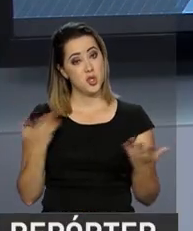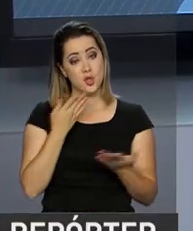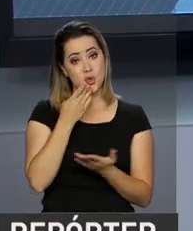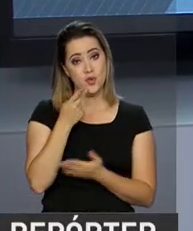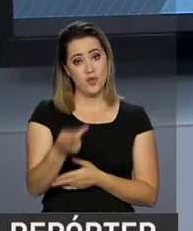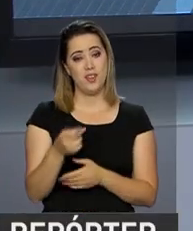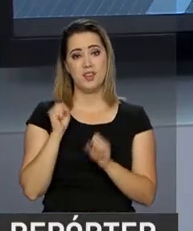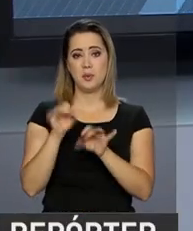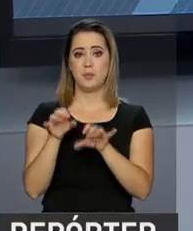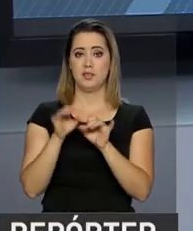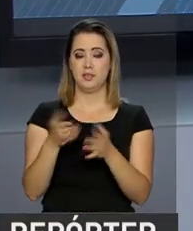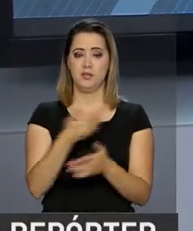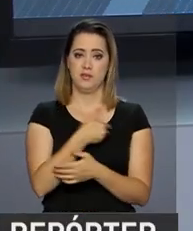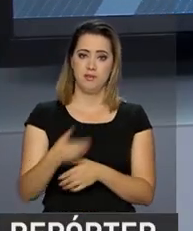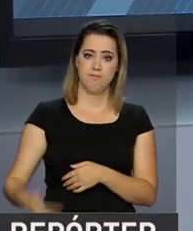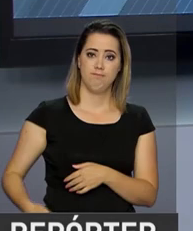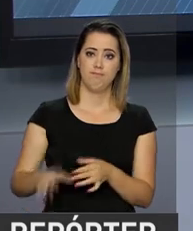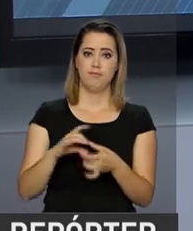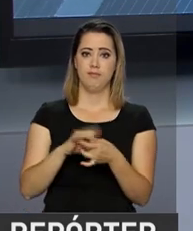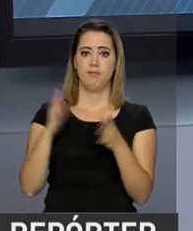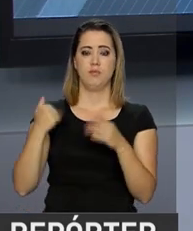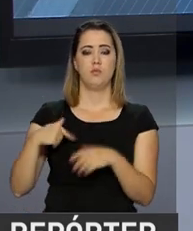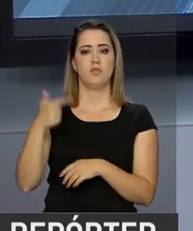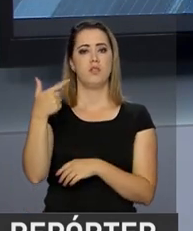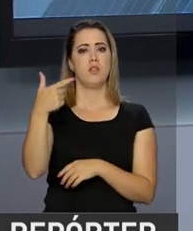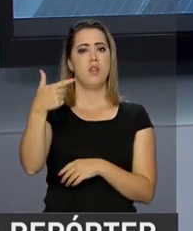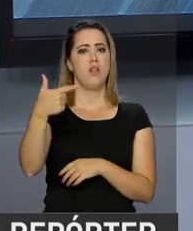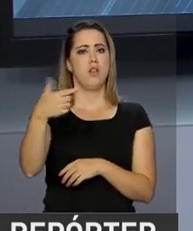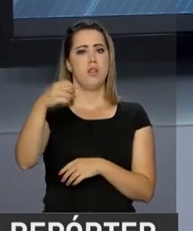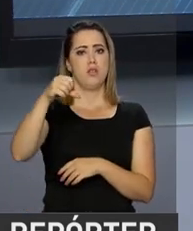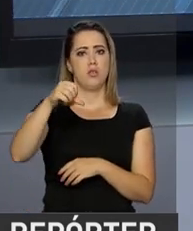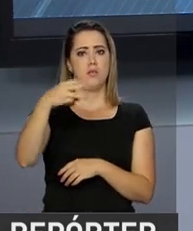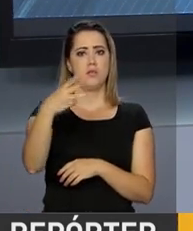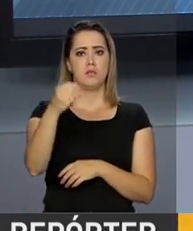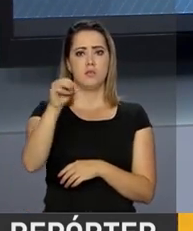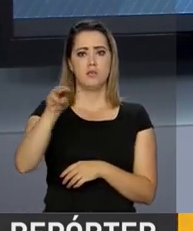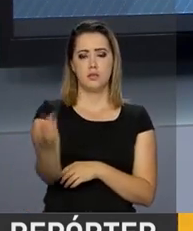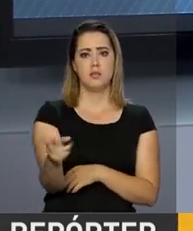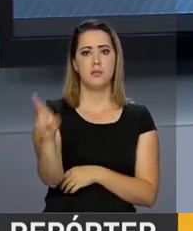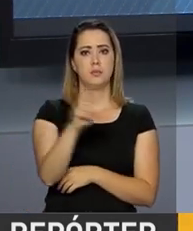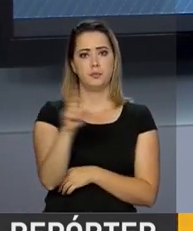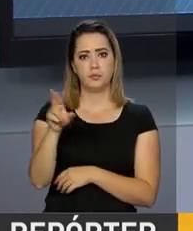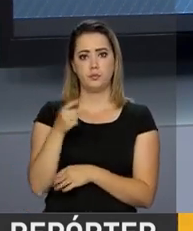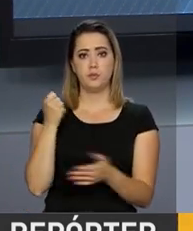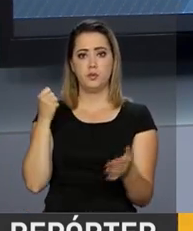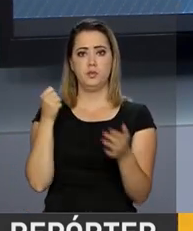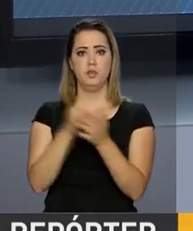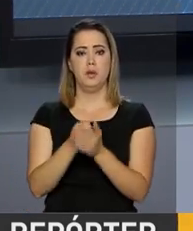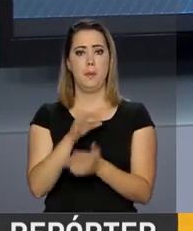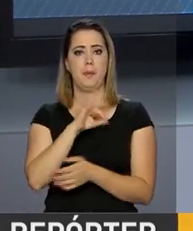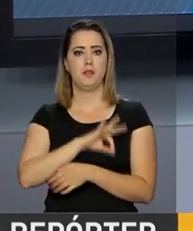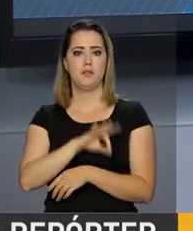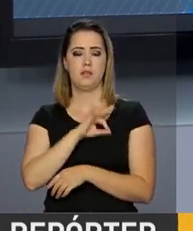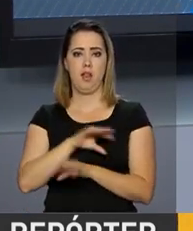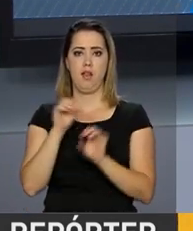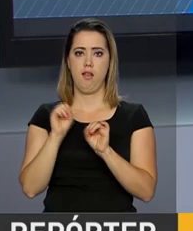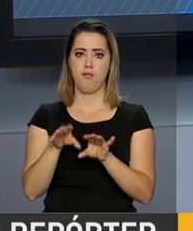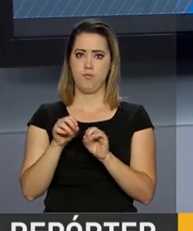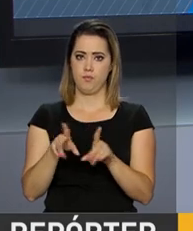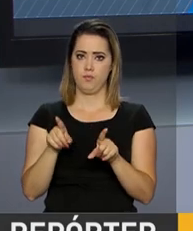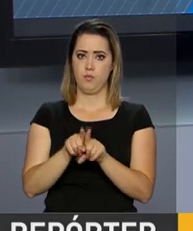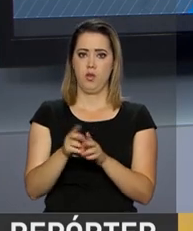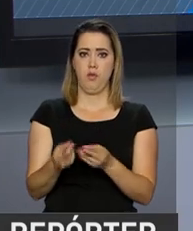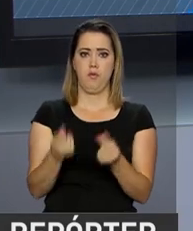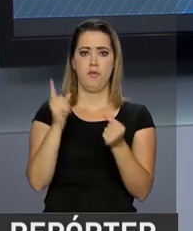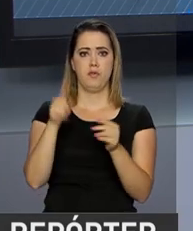falando sobre educação aqui o governo liberou mais de R 930 milhões deais para o pagamento do salário educação esse